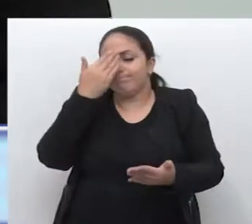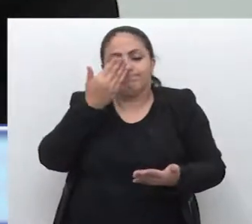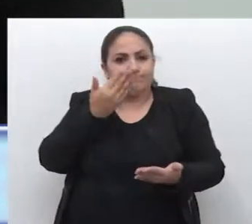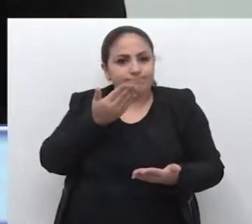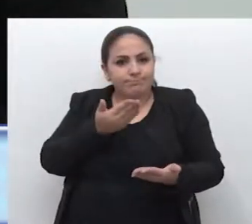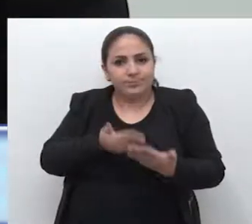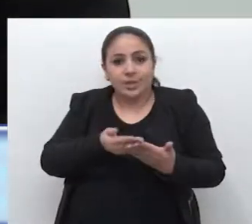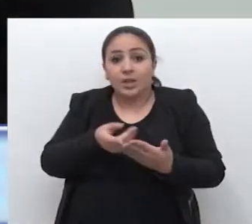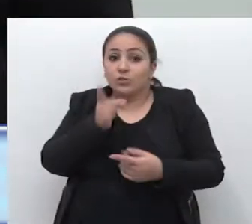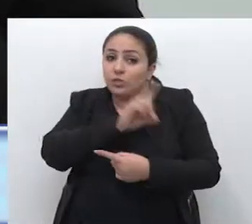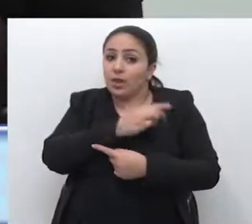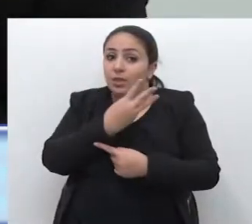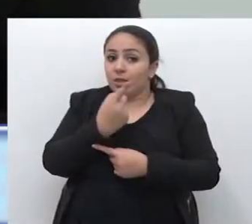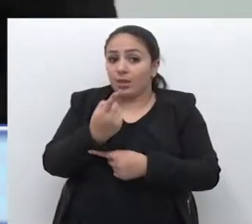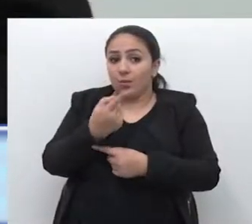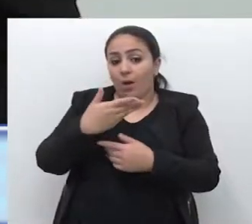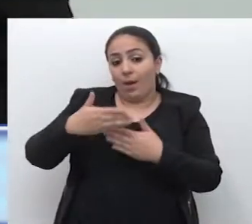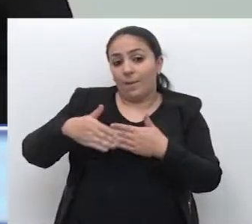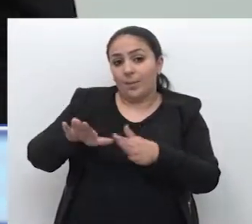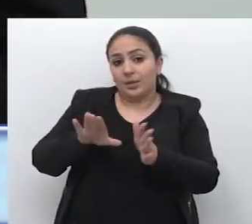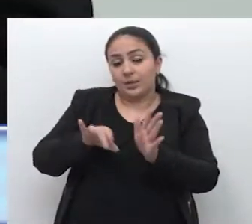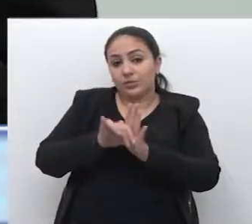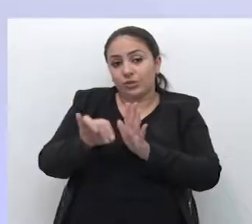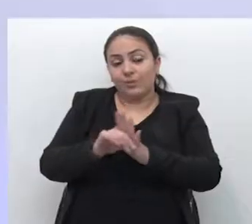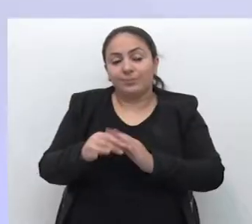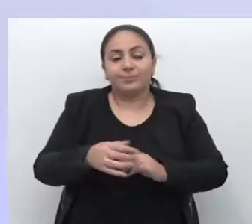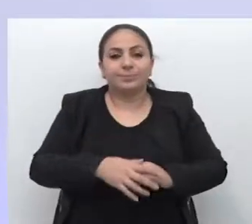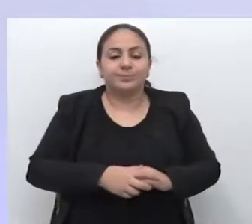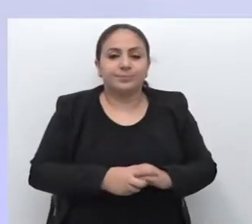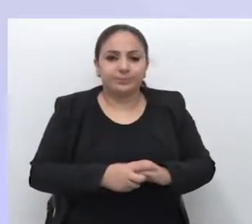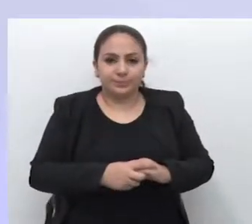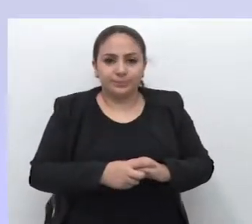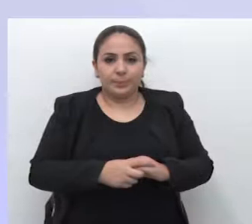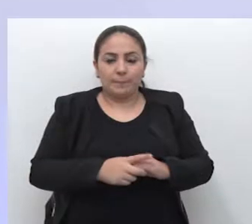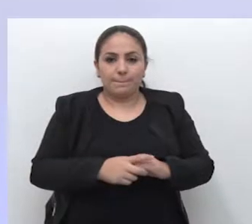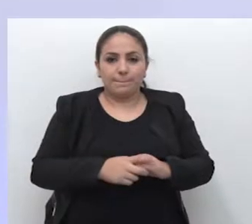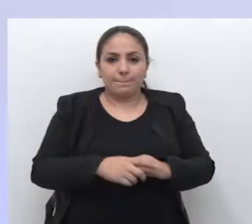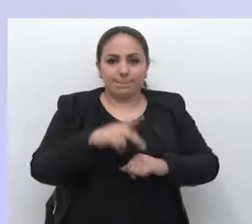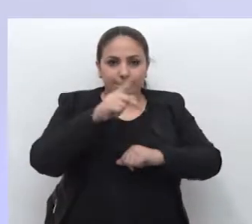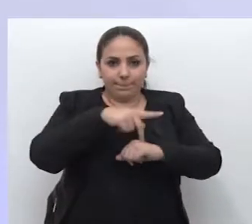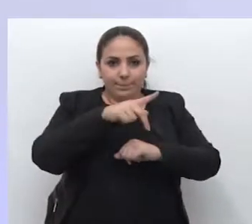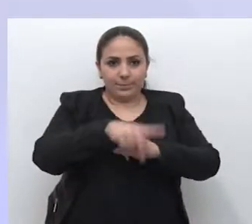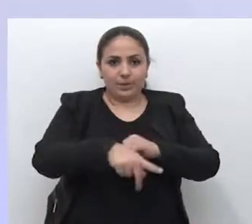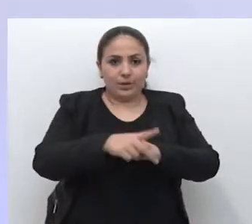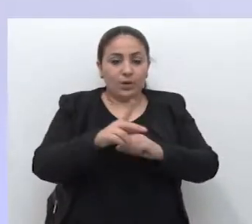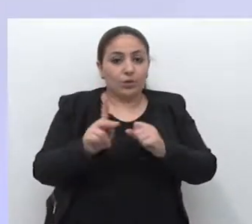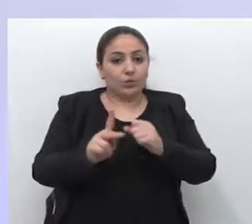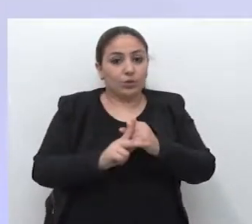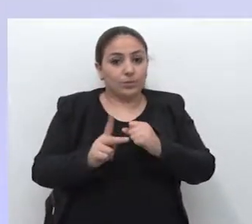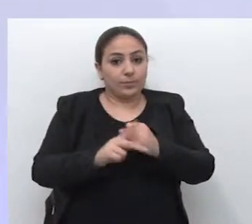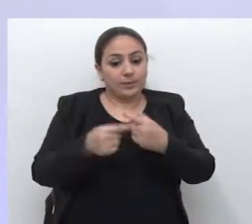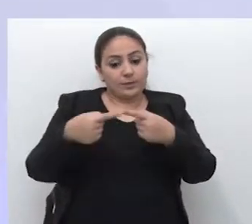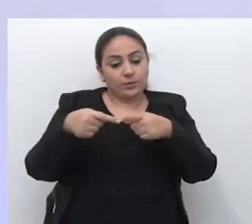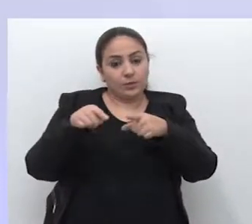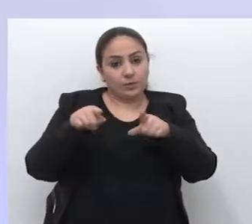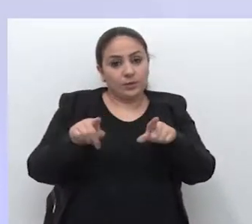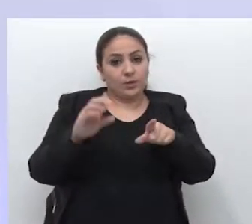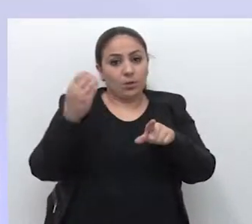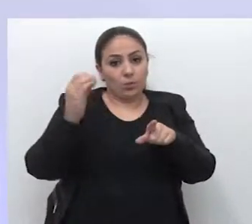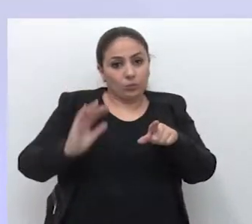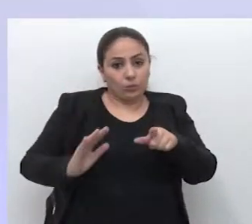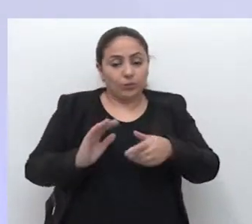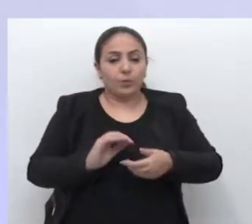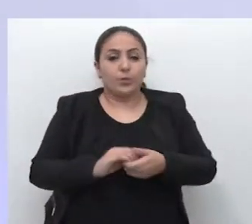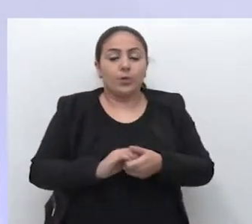não acredita que dia 31 vai ser aberta a licitação. O Passo Fundo Shopping, que será inaugurado em outubro, está oferecendo cerca